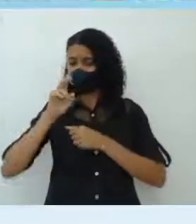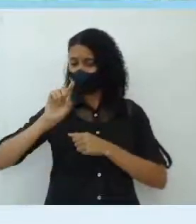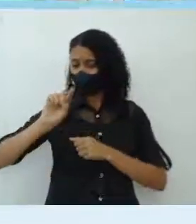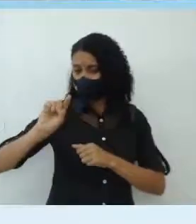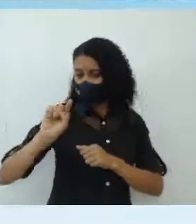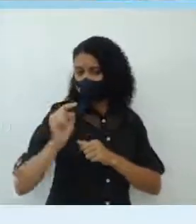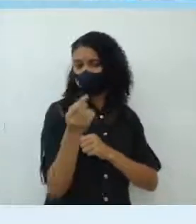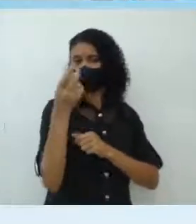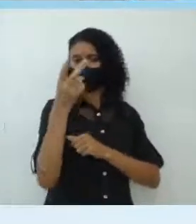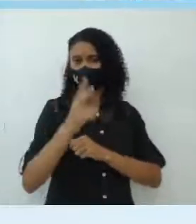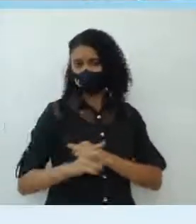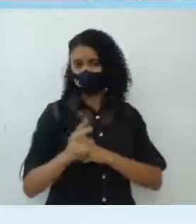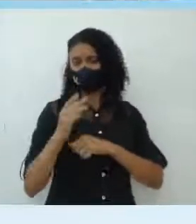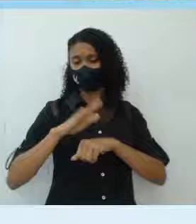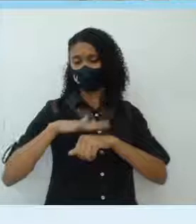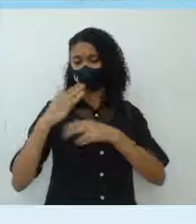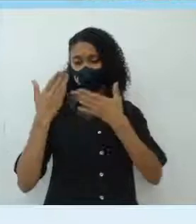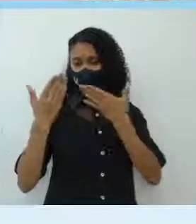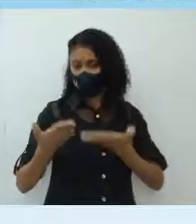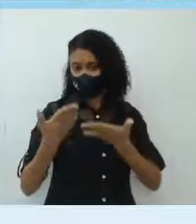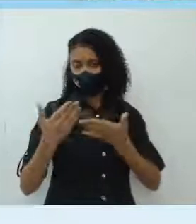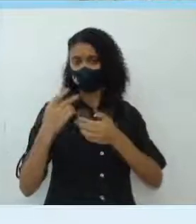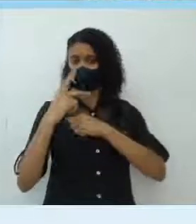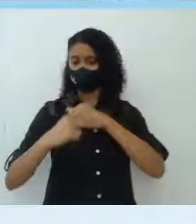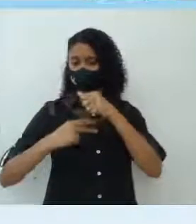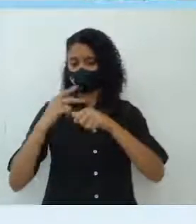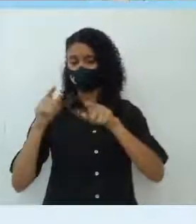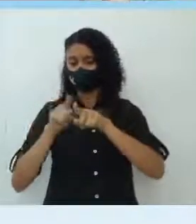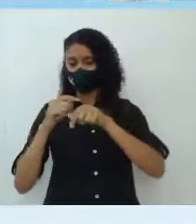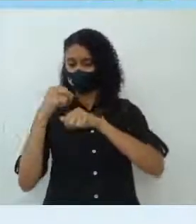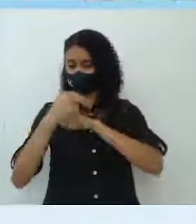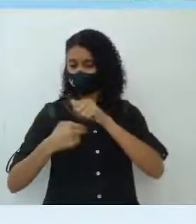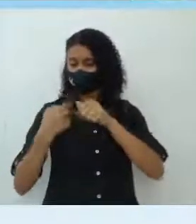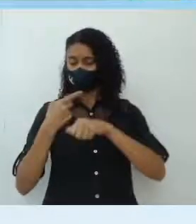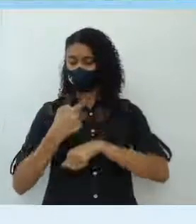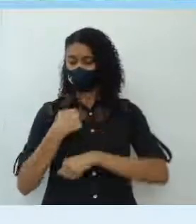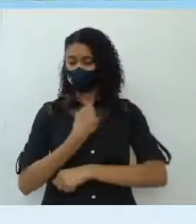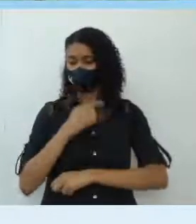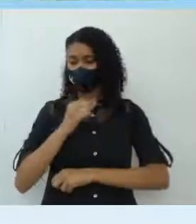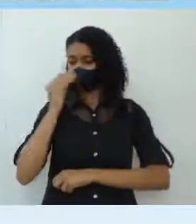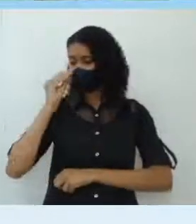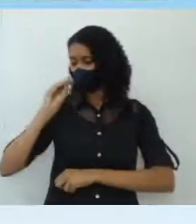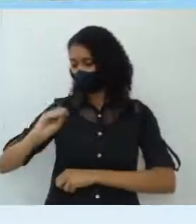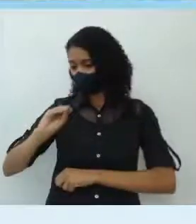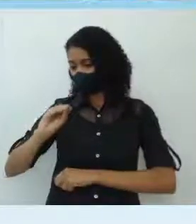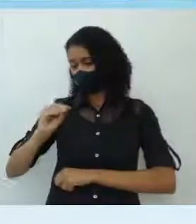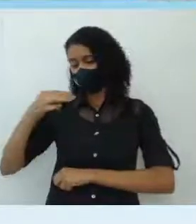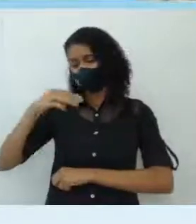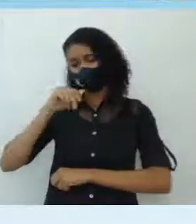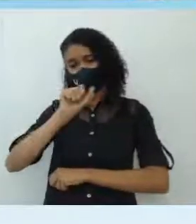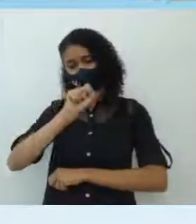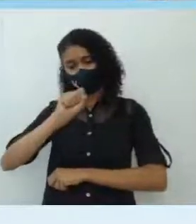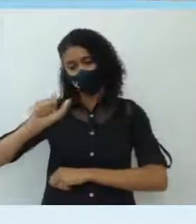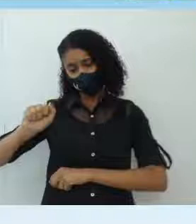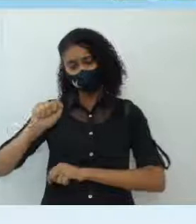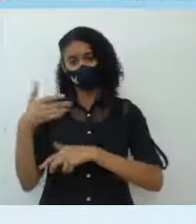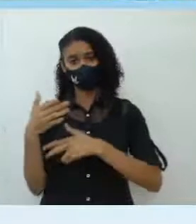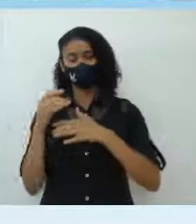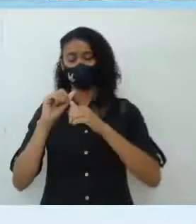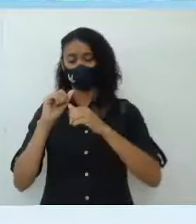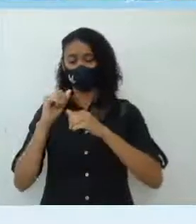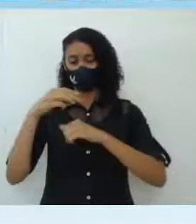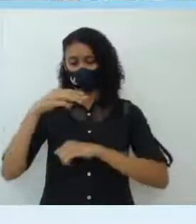que prótons e nêutrons, a gente acaba desprezando, desconsiderando a sua massa. Então, massa de um